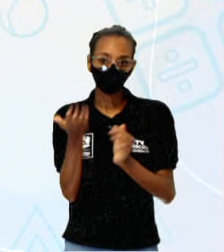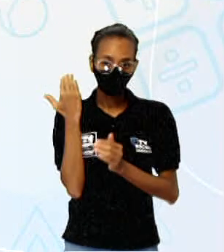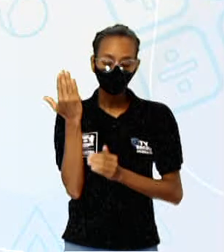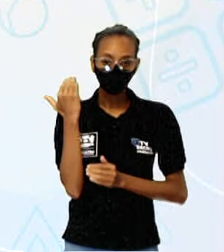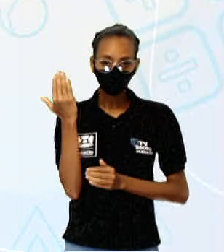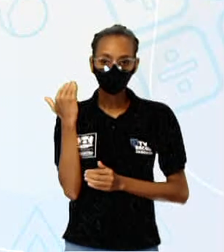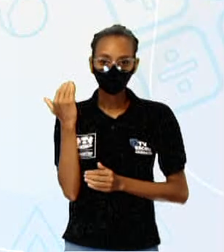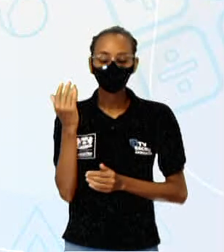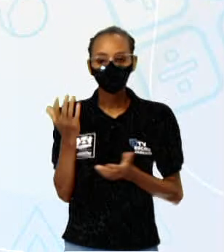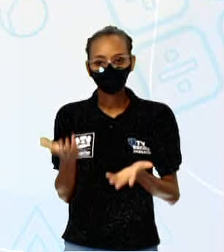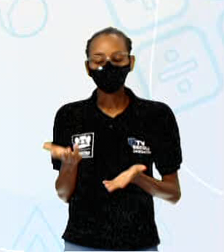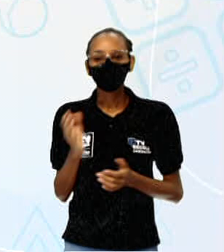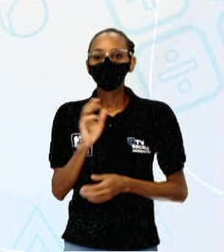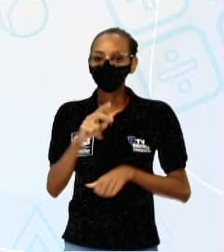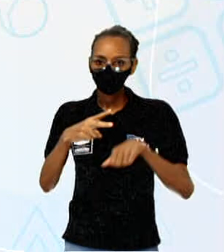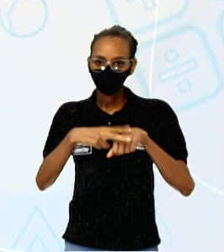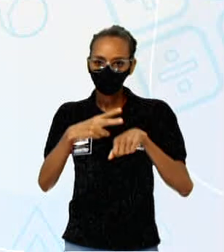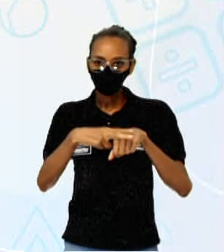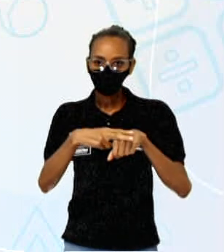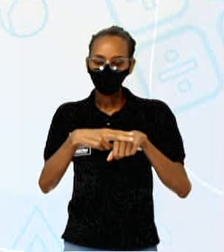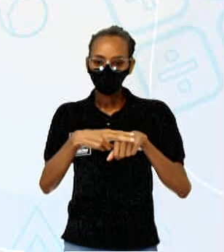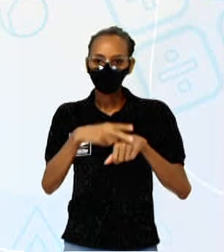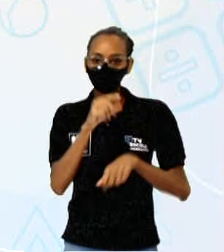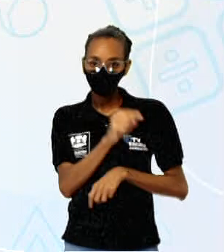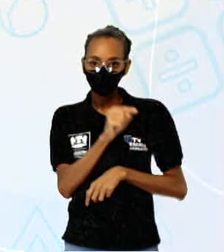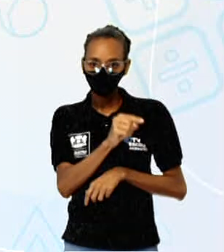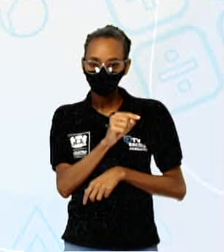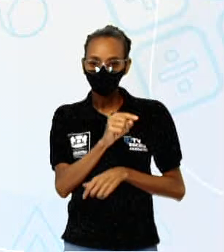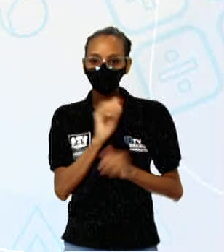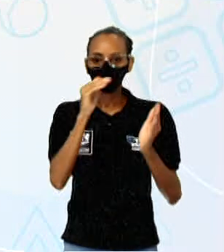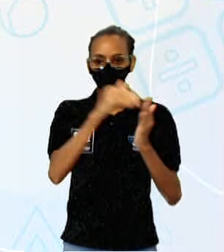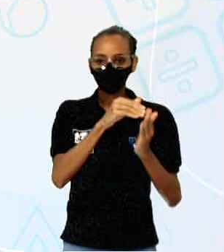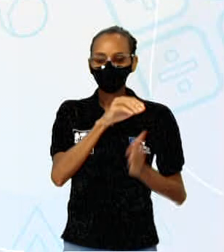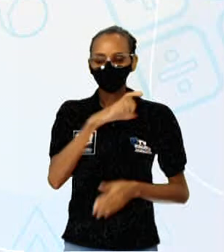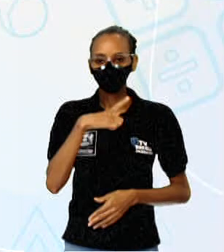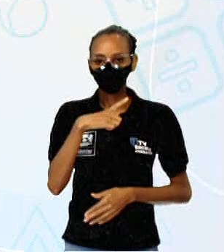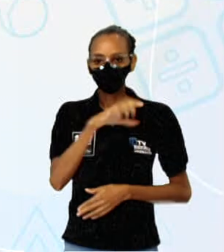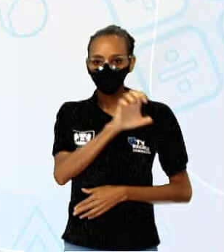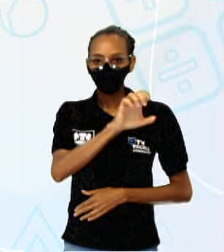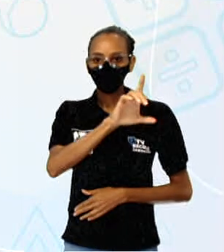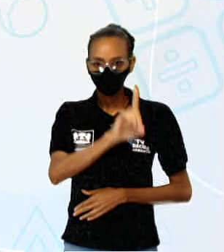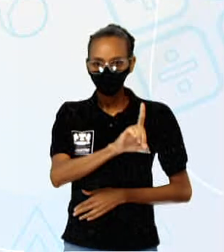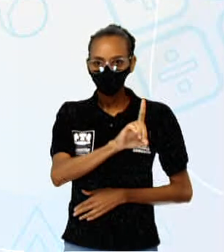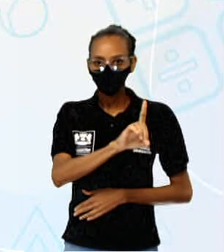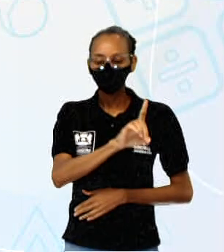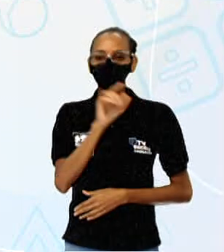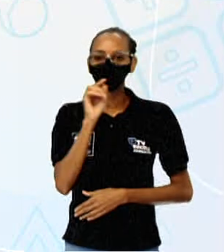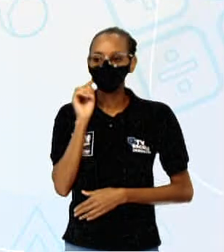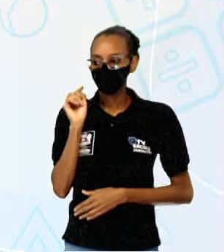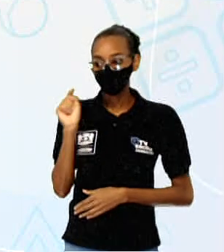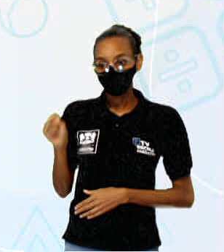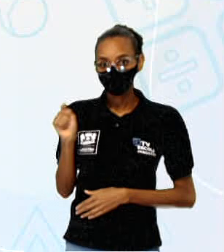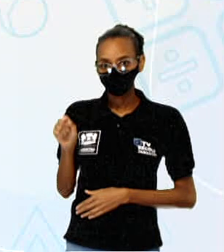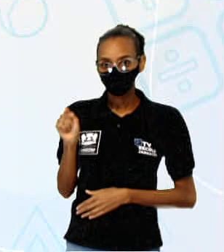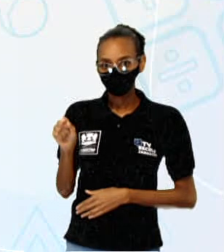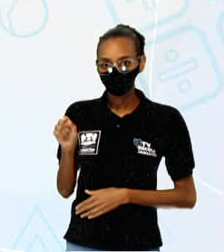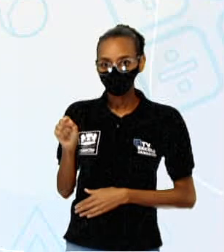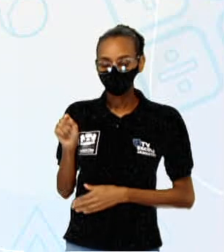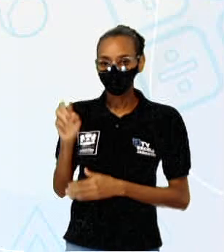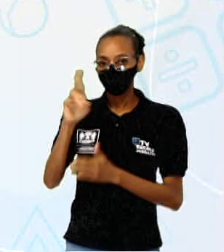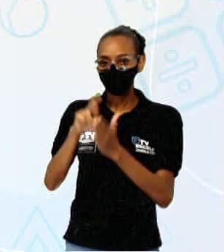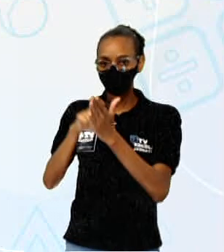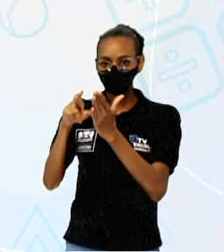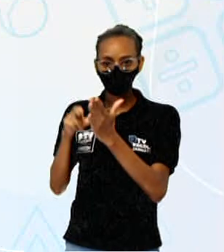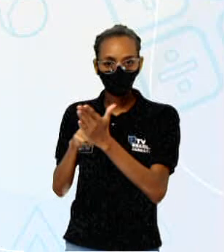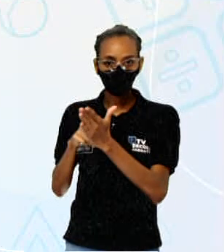Ao contrário dos verbos regulares terminados em ed, os verbos irregulares não seguem nenhuma regra comum à sua